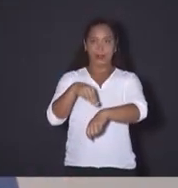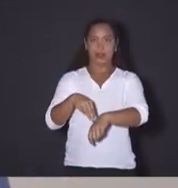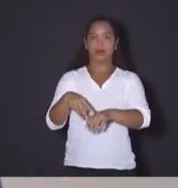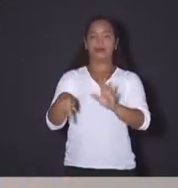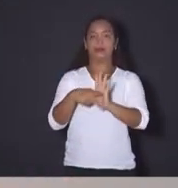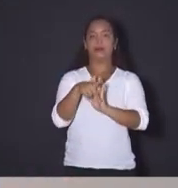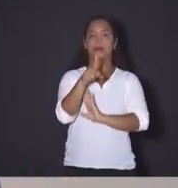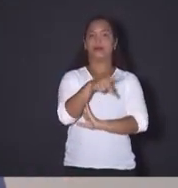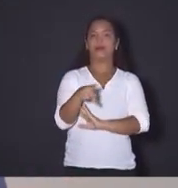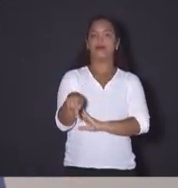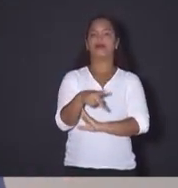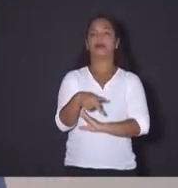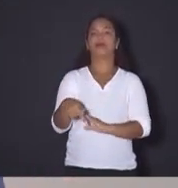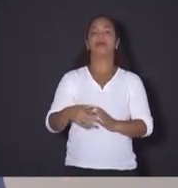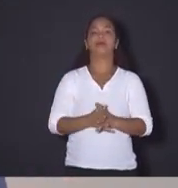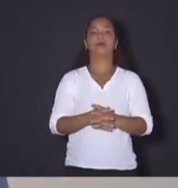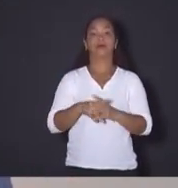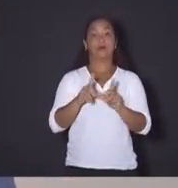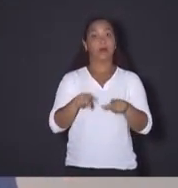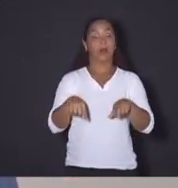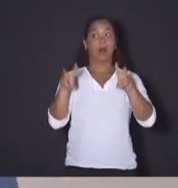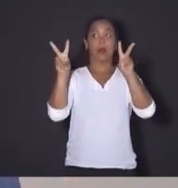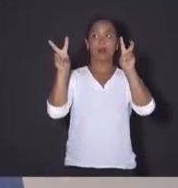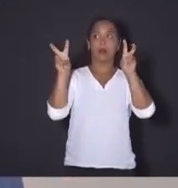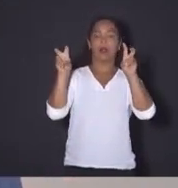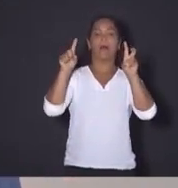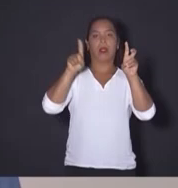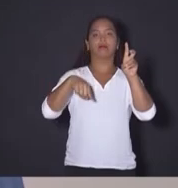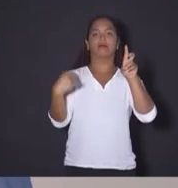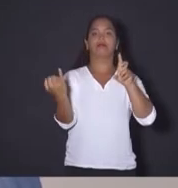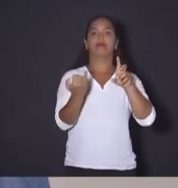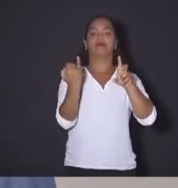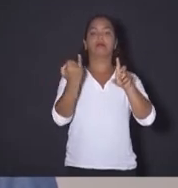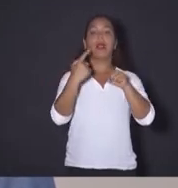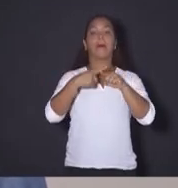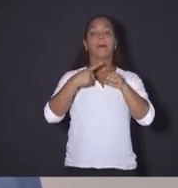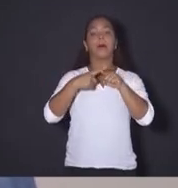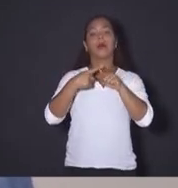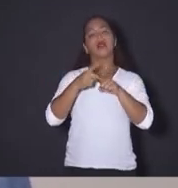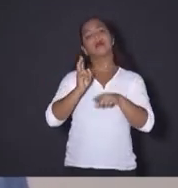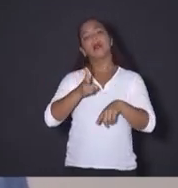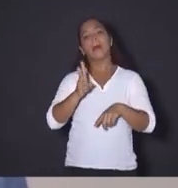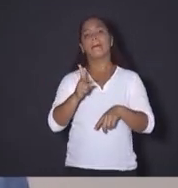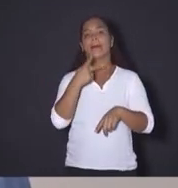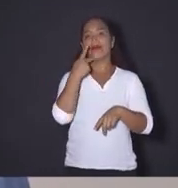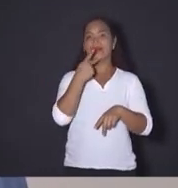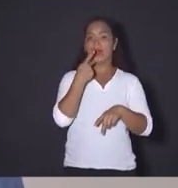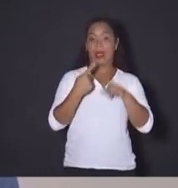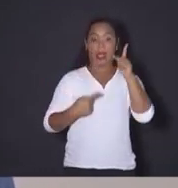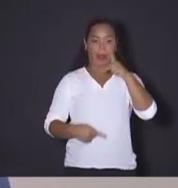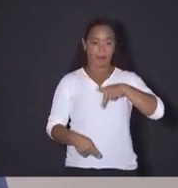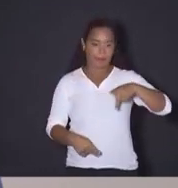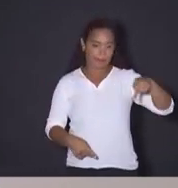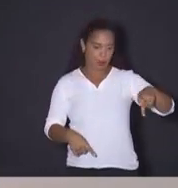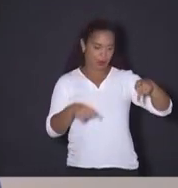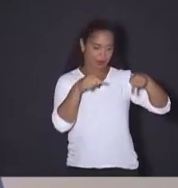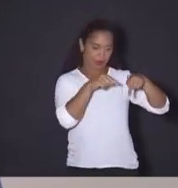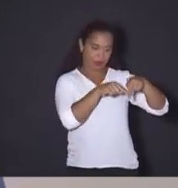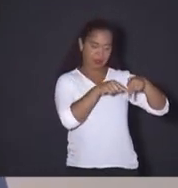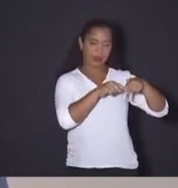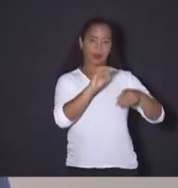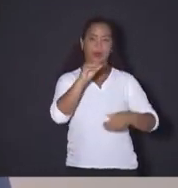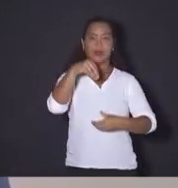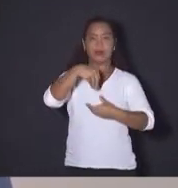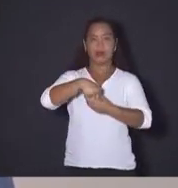discutir essa temática é muito importante hoje até porque quando falamos dos professores daqueles que atuam nas instituições